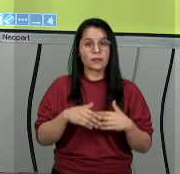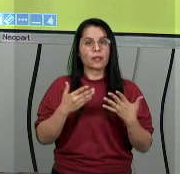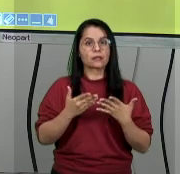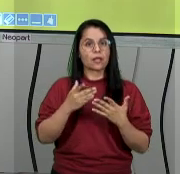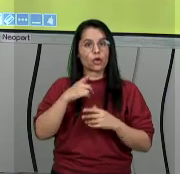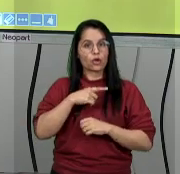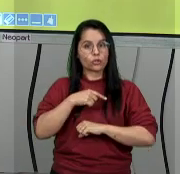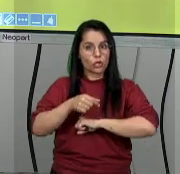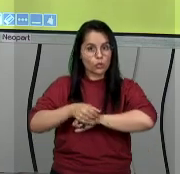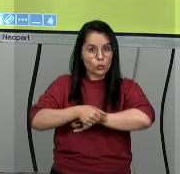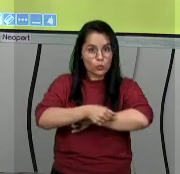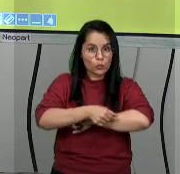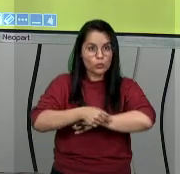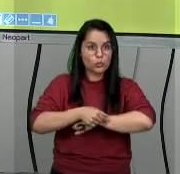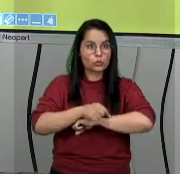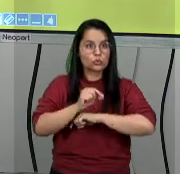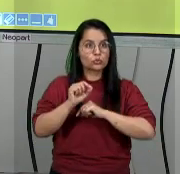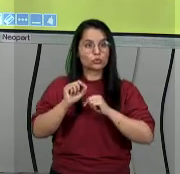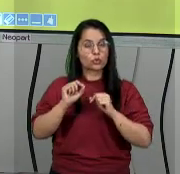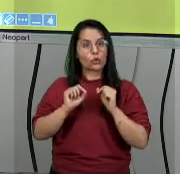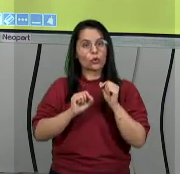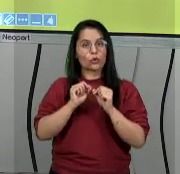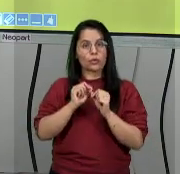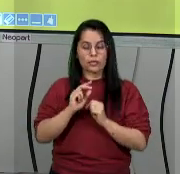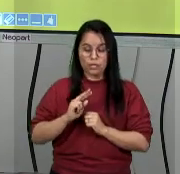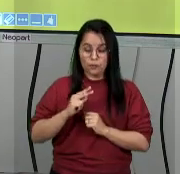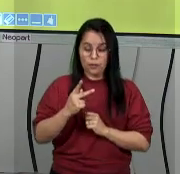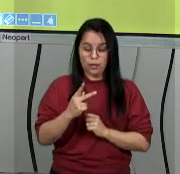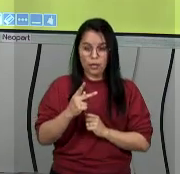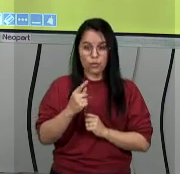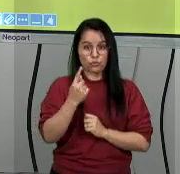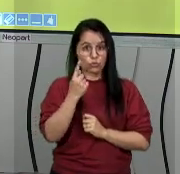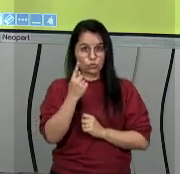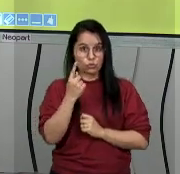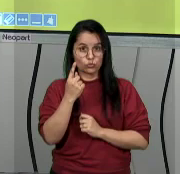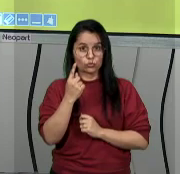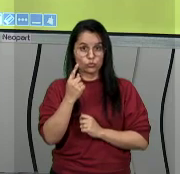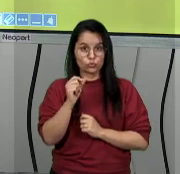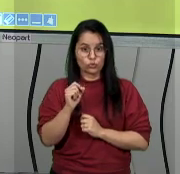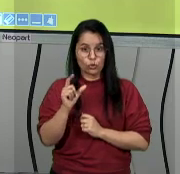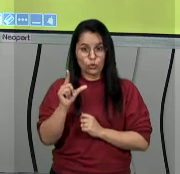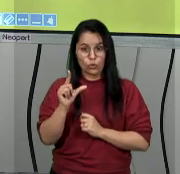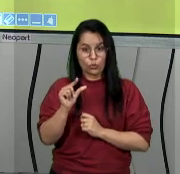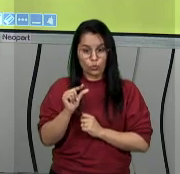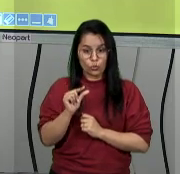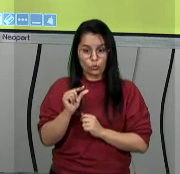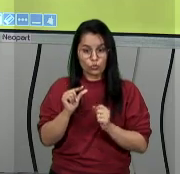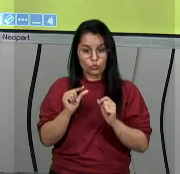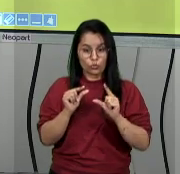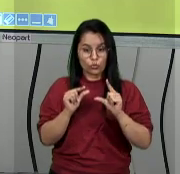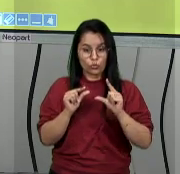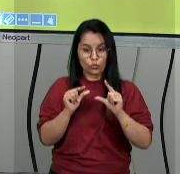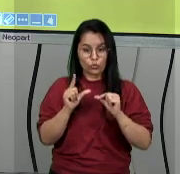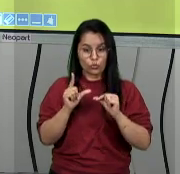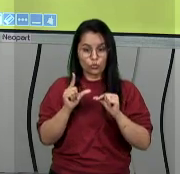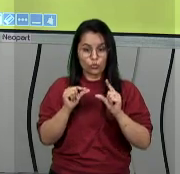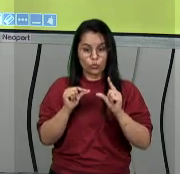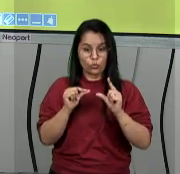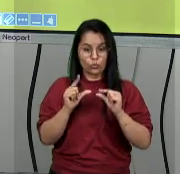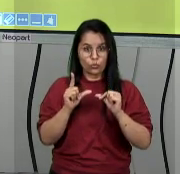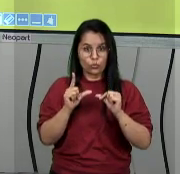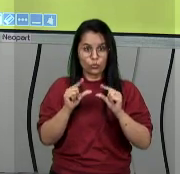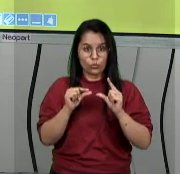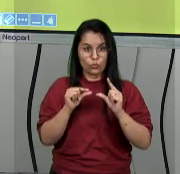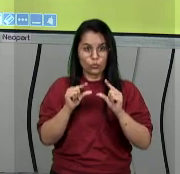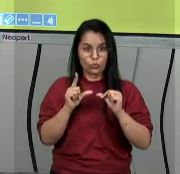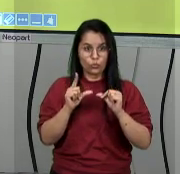um músculo que vai acontecer aos pares, quando um relaxa, o outro contrai. Quando